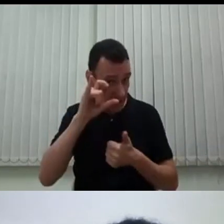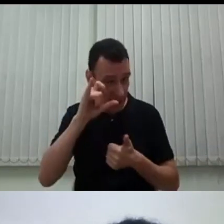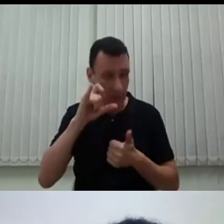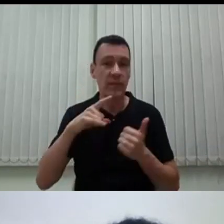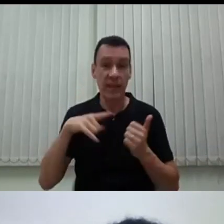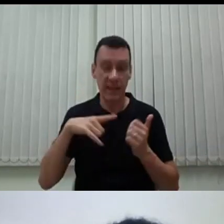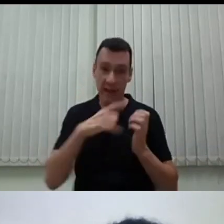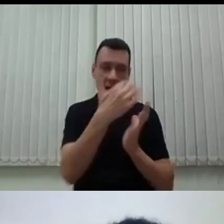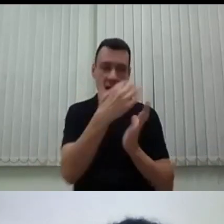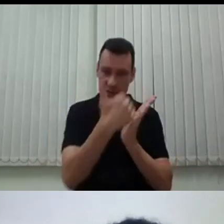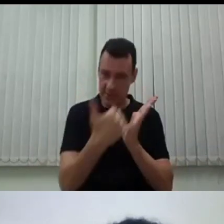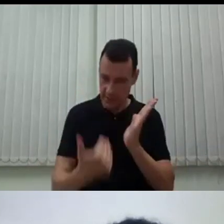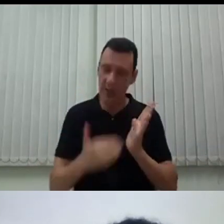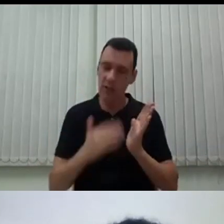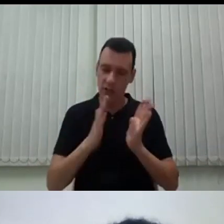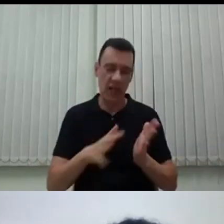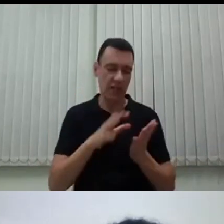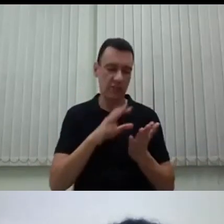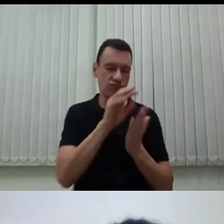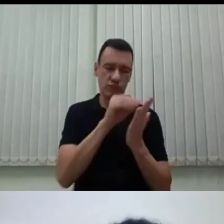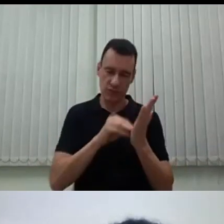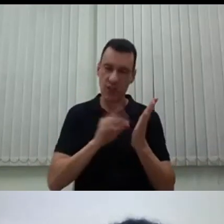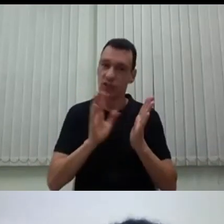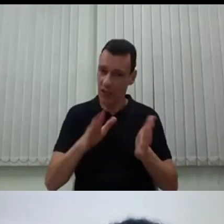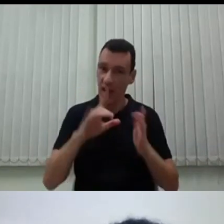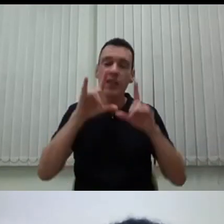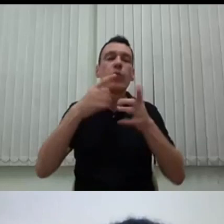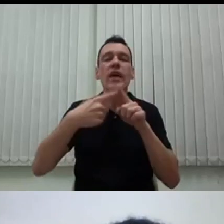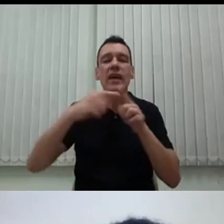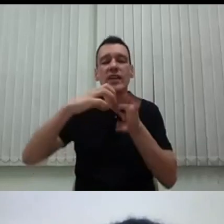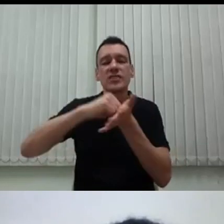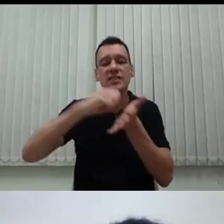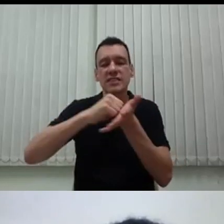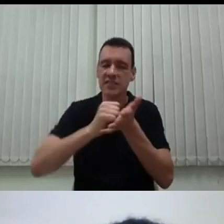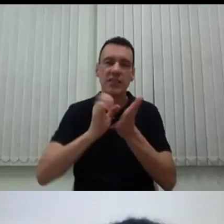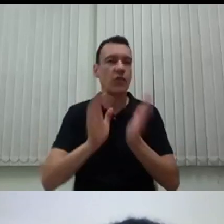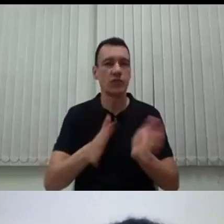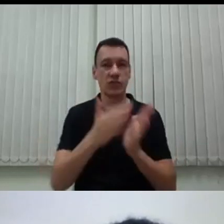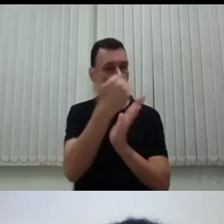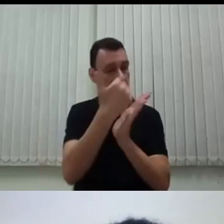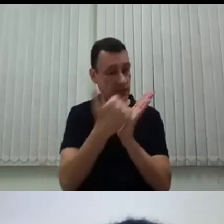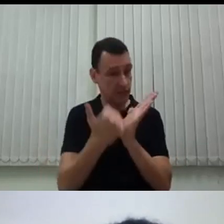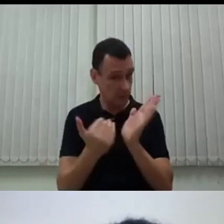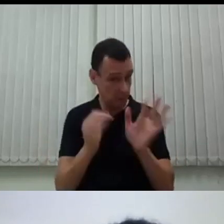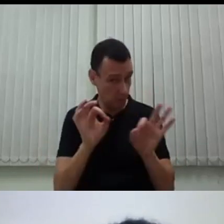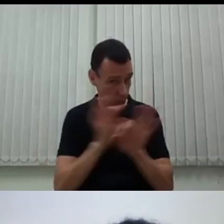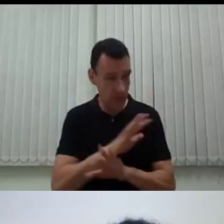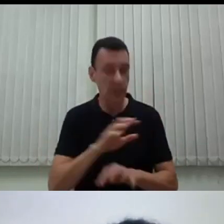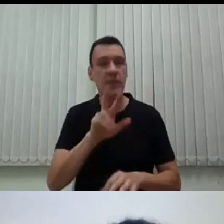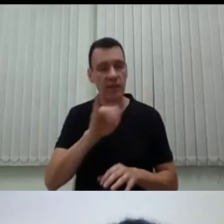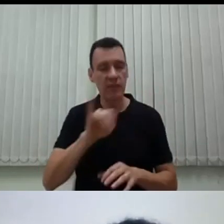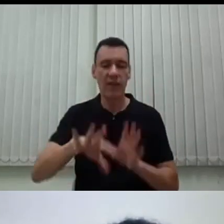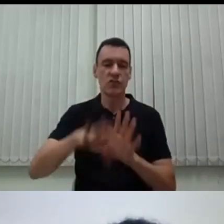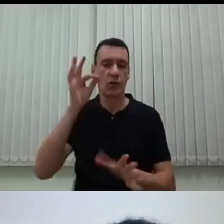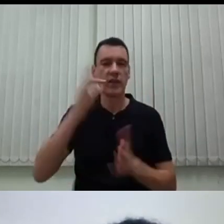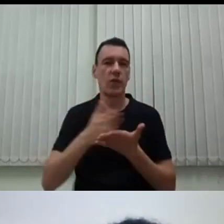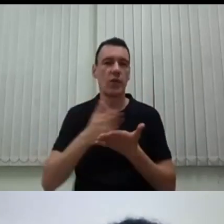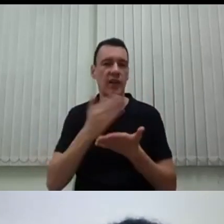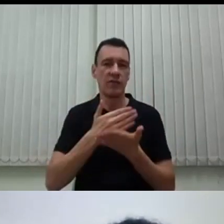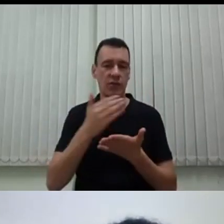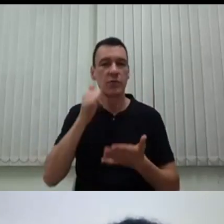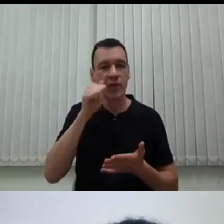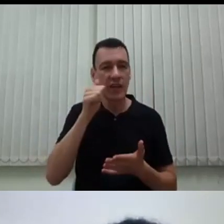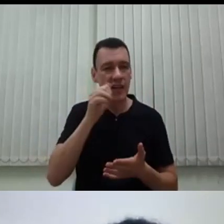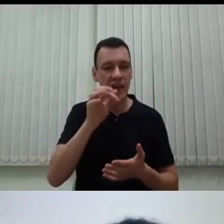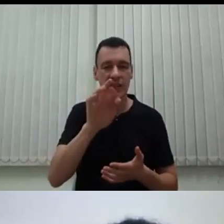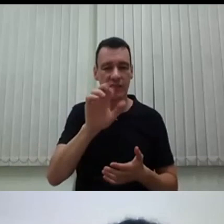com o CISEB, de quem participou, e a gente vai fazer o sorteio do livro da Fran, O Negro na